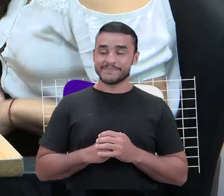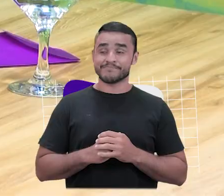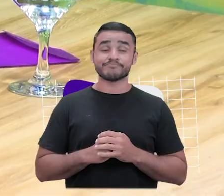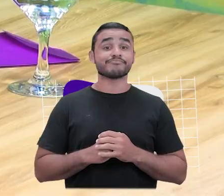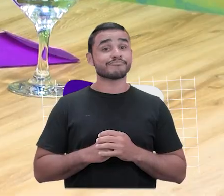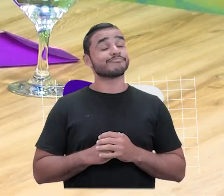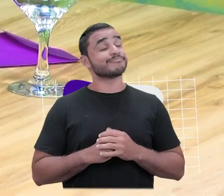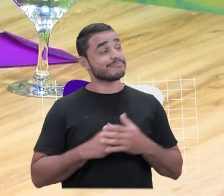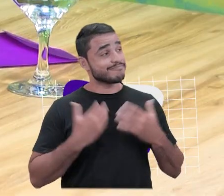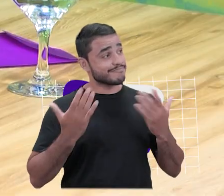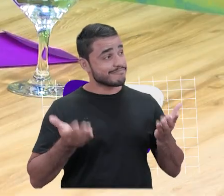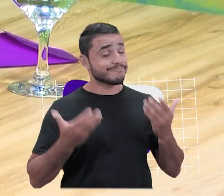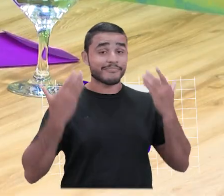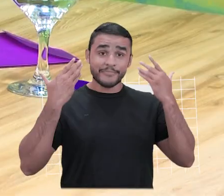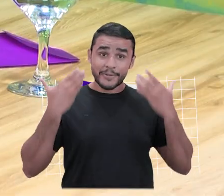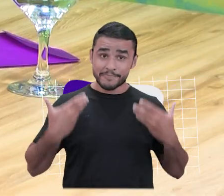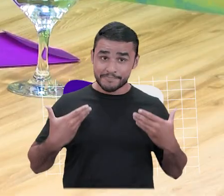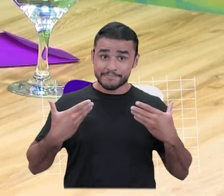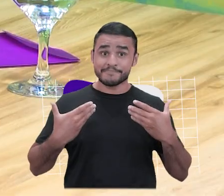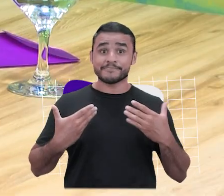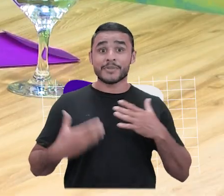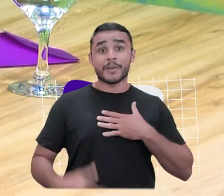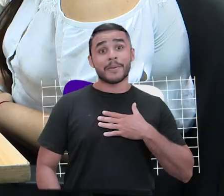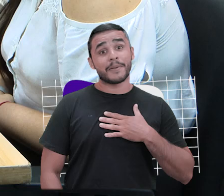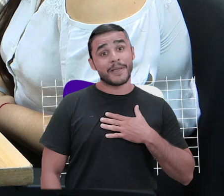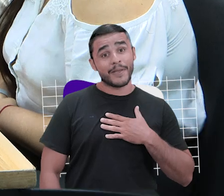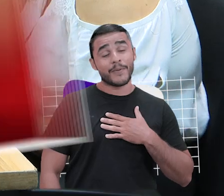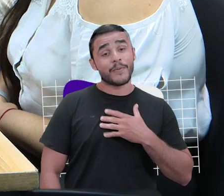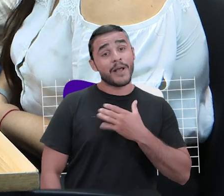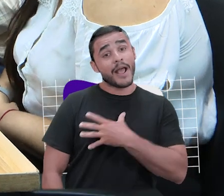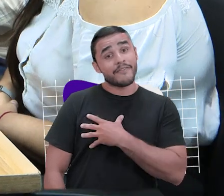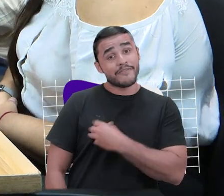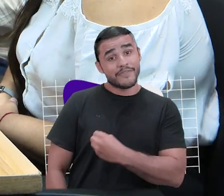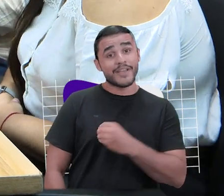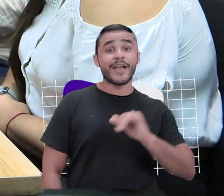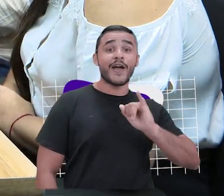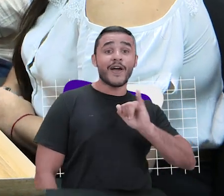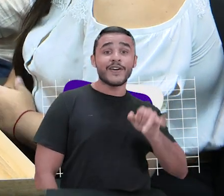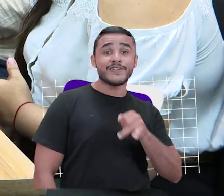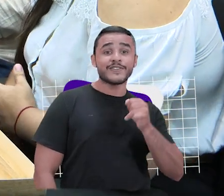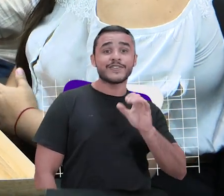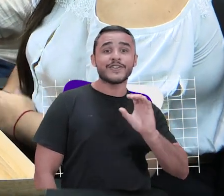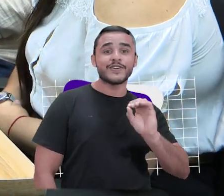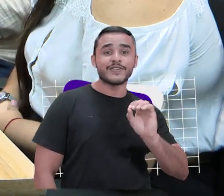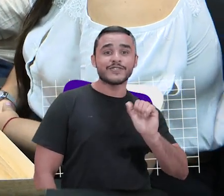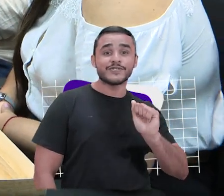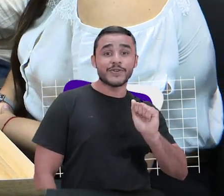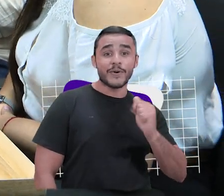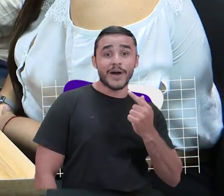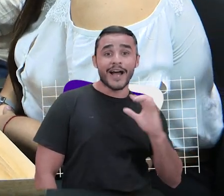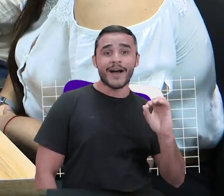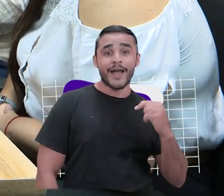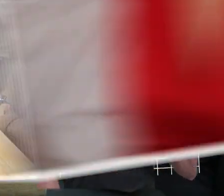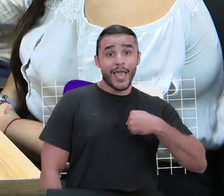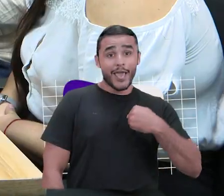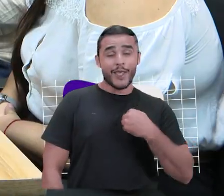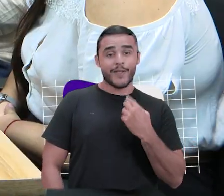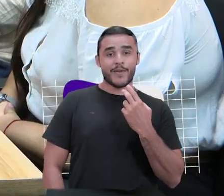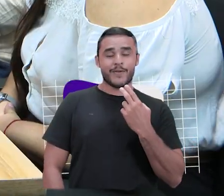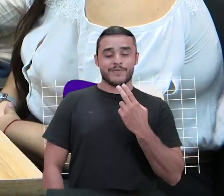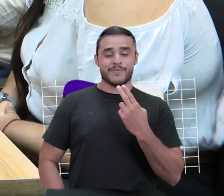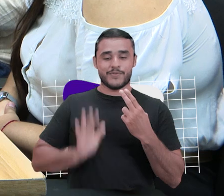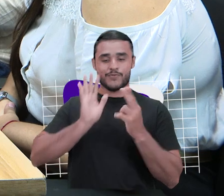sou a mãe do João, né? A minha identidade se tornou a mãe do João, né?